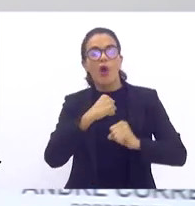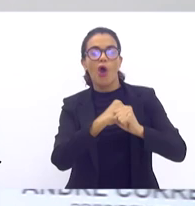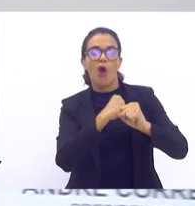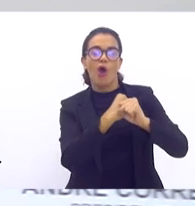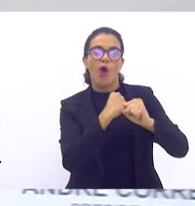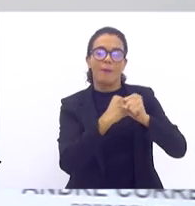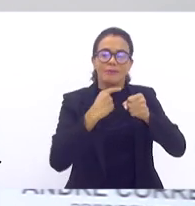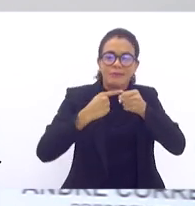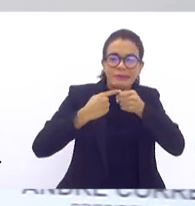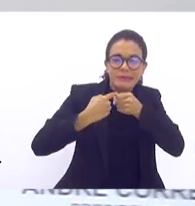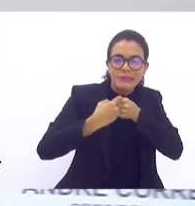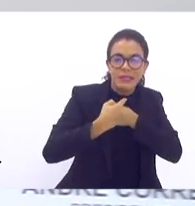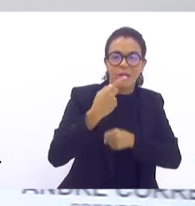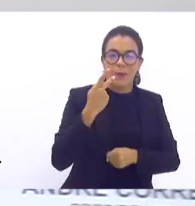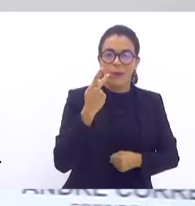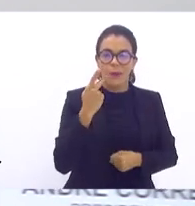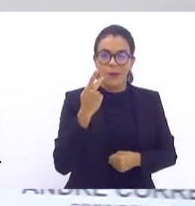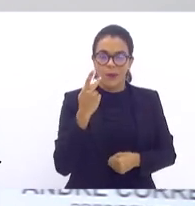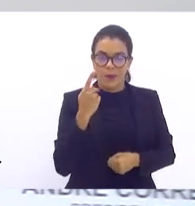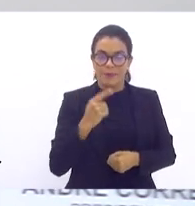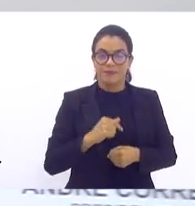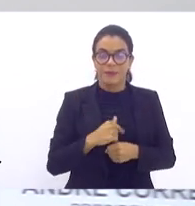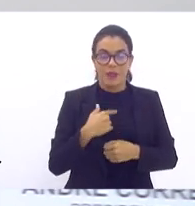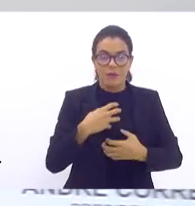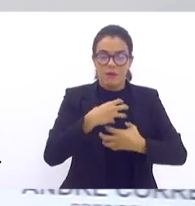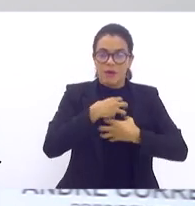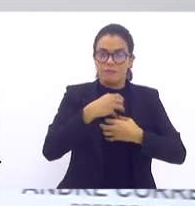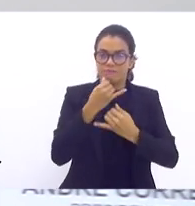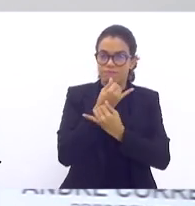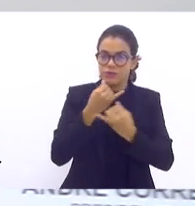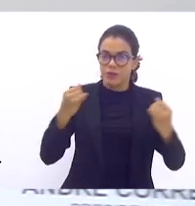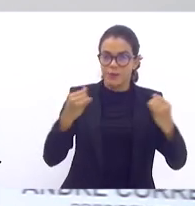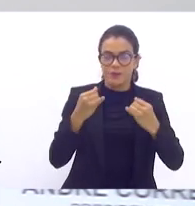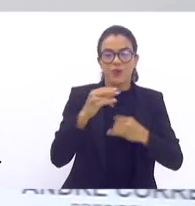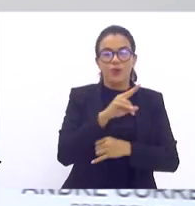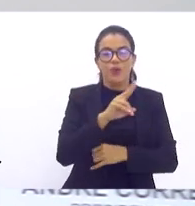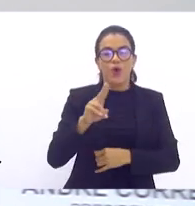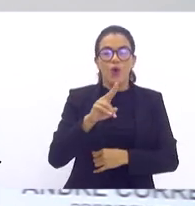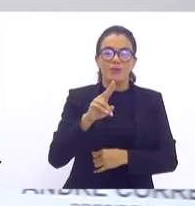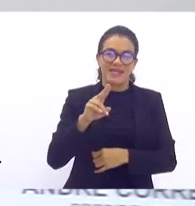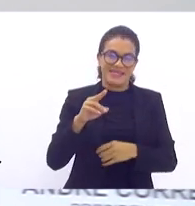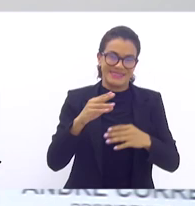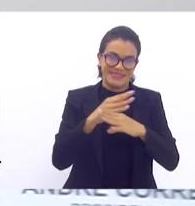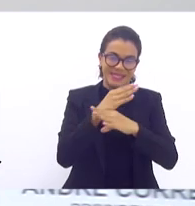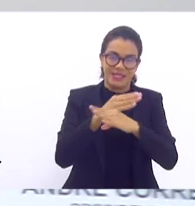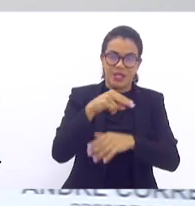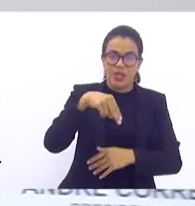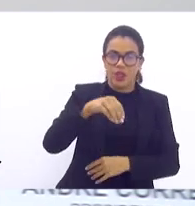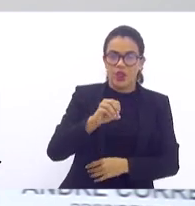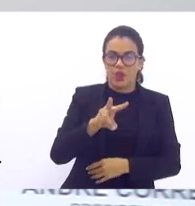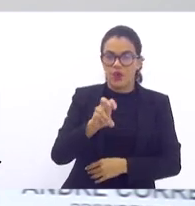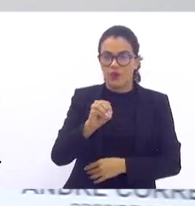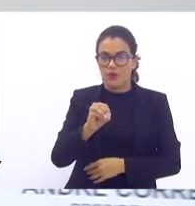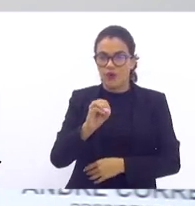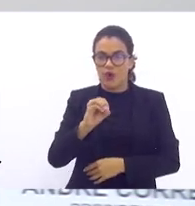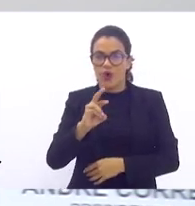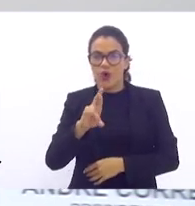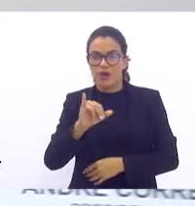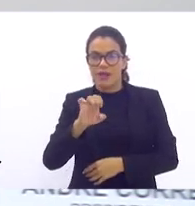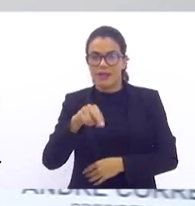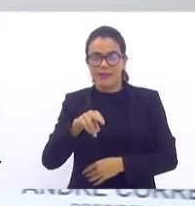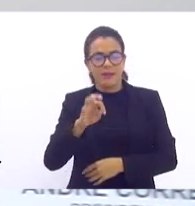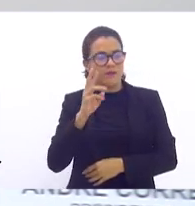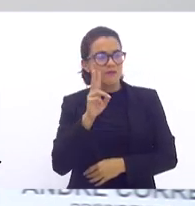do Ceará e teve uma coisa que me marcou muito eu passei por uma cidade chamada Novo Oriente e vi uma criança dentro de uma